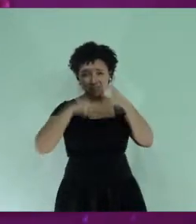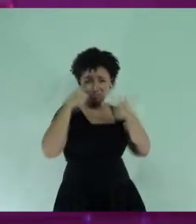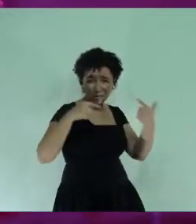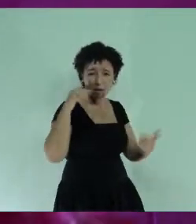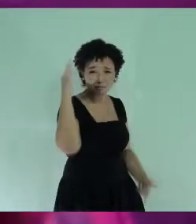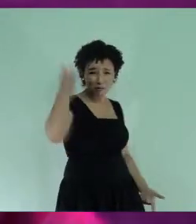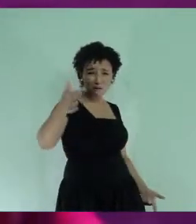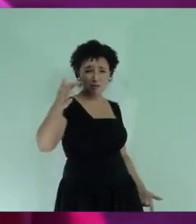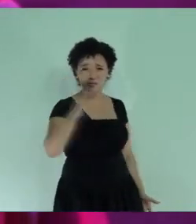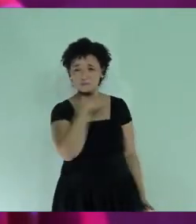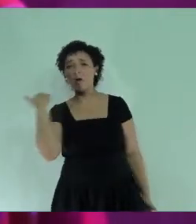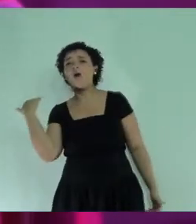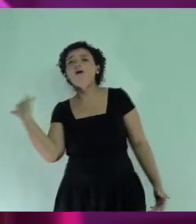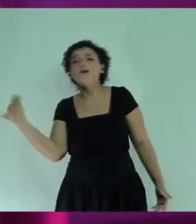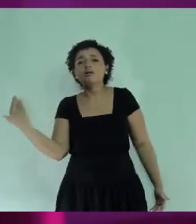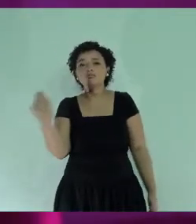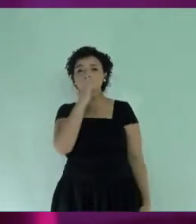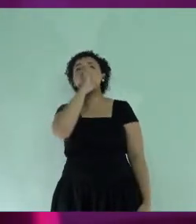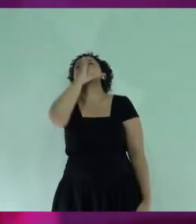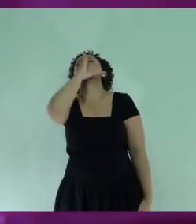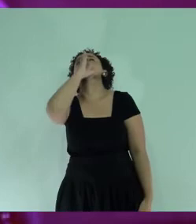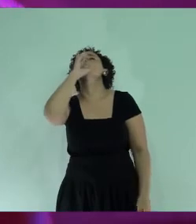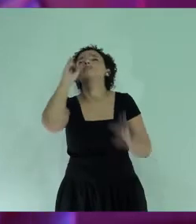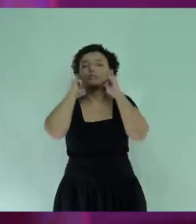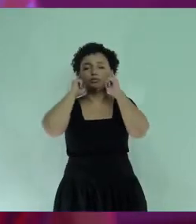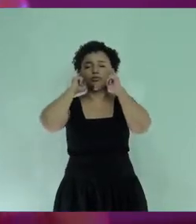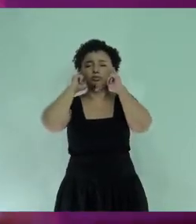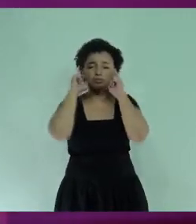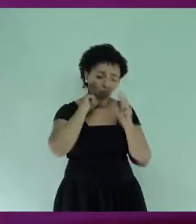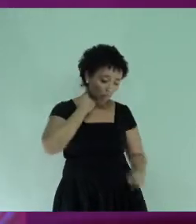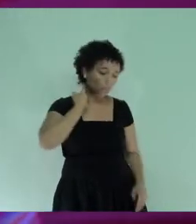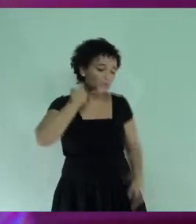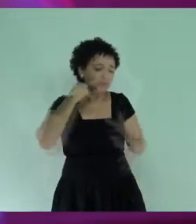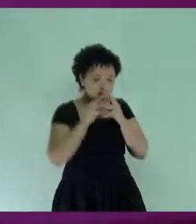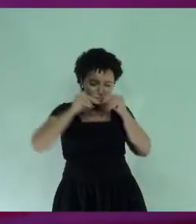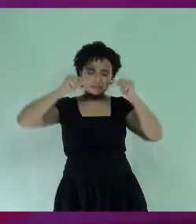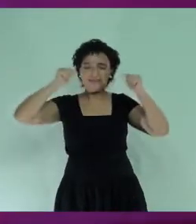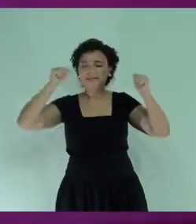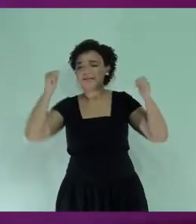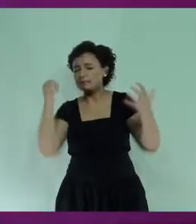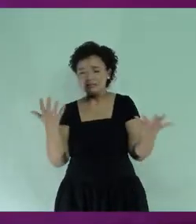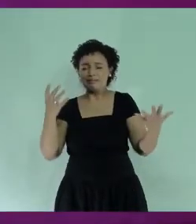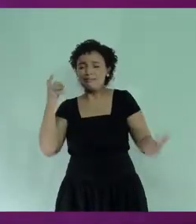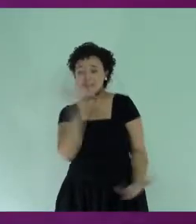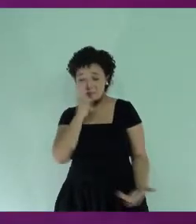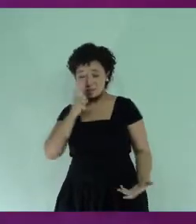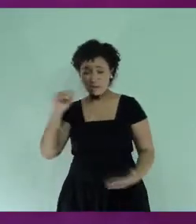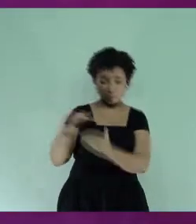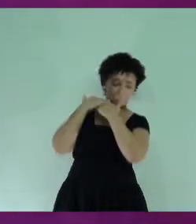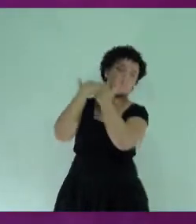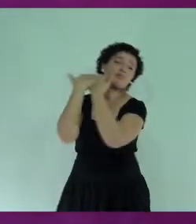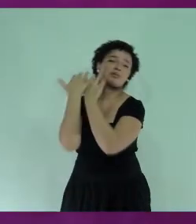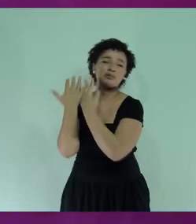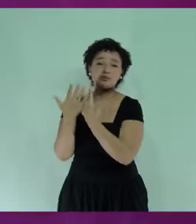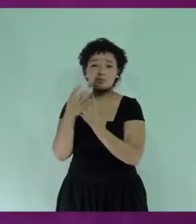morrer, talvez no silêncio surdo, sujo, seco, dos infames,